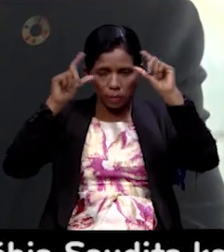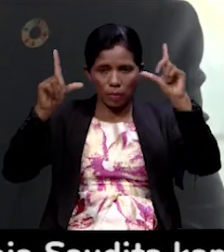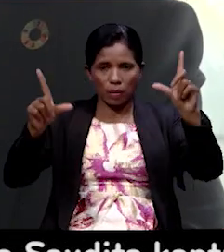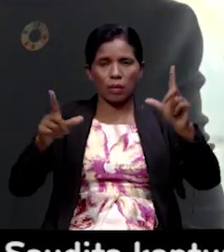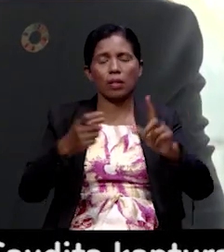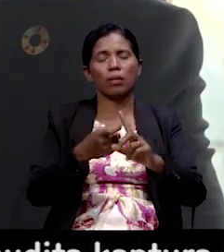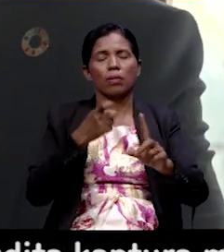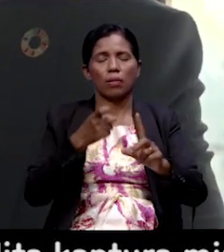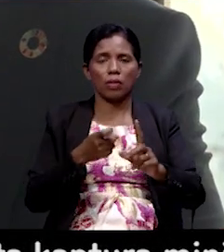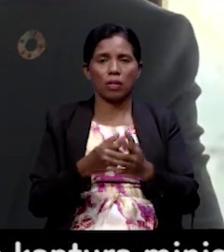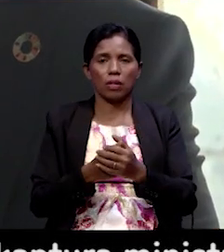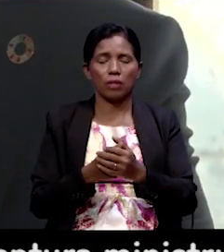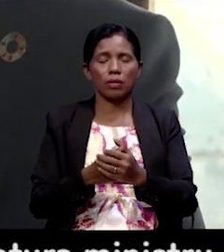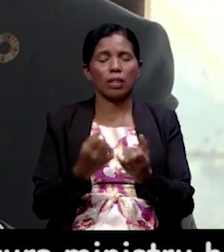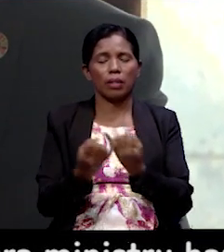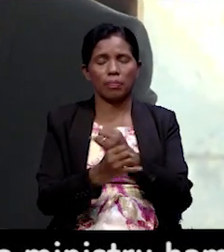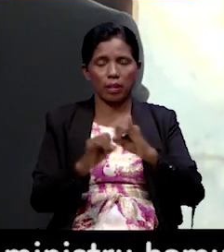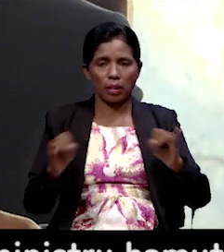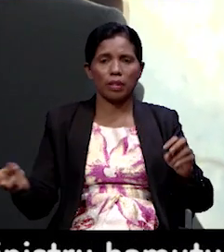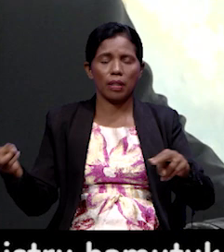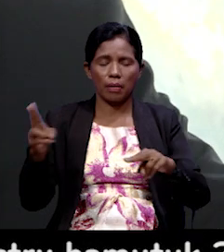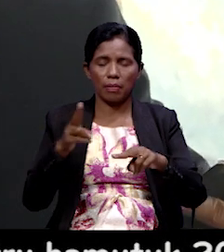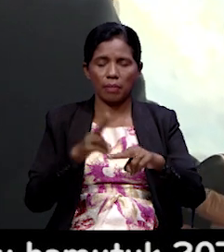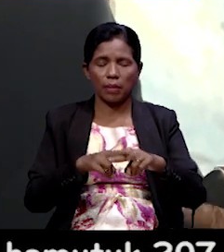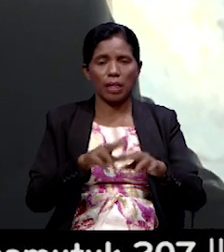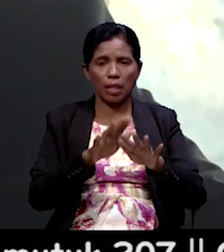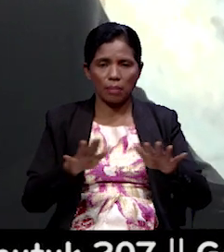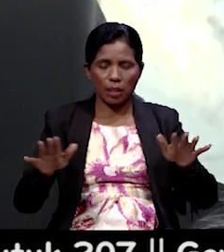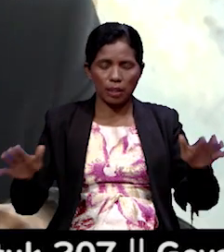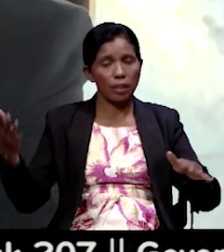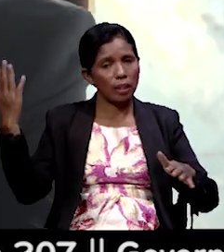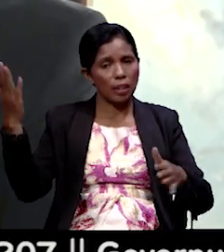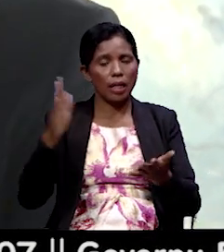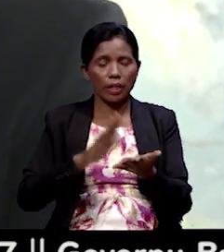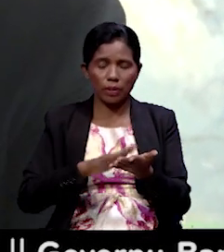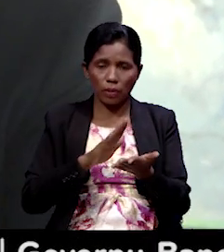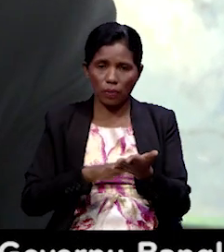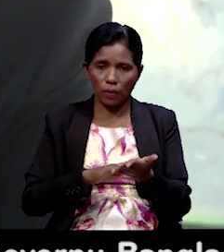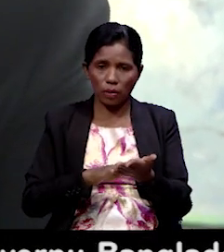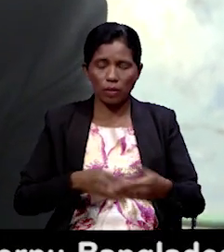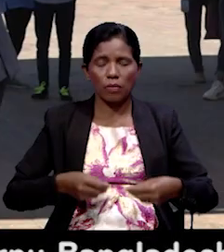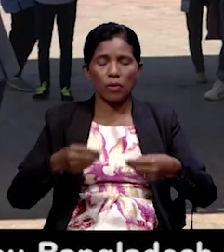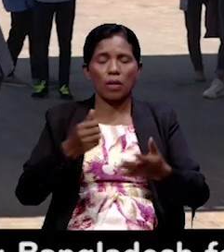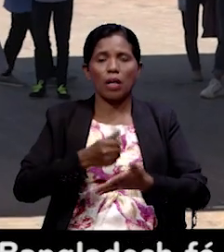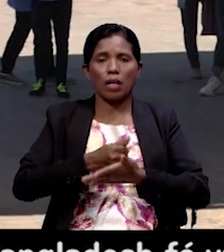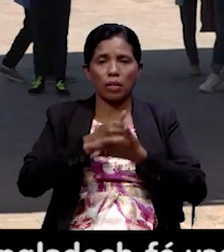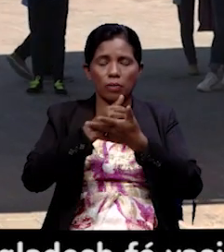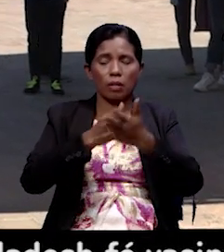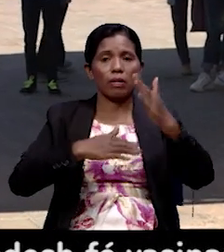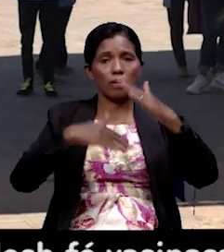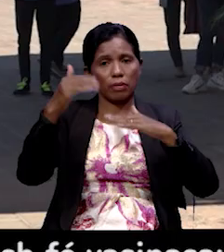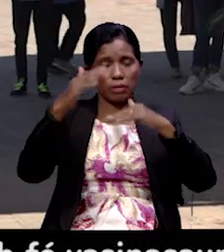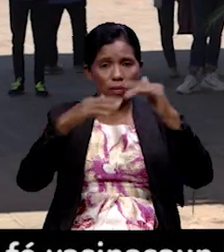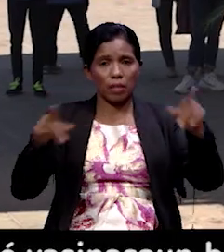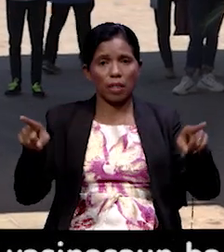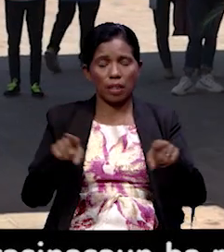início o Kunrasikan, Hanesan aumenta atendimento labarixira e escola, não fornece ajuda para infraestrutura